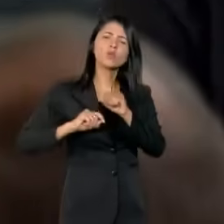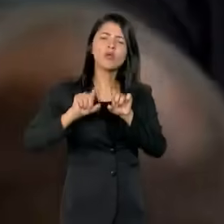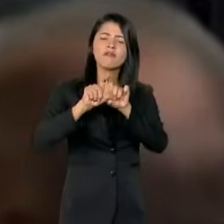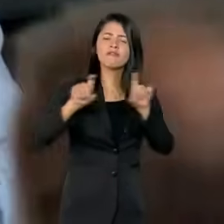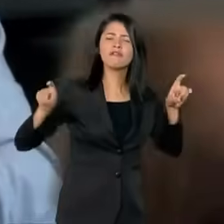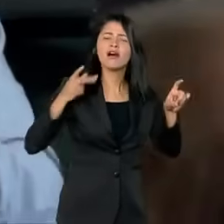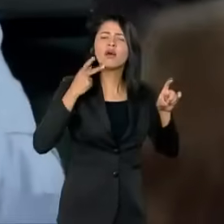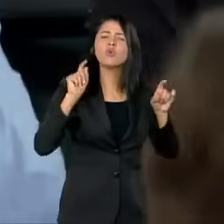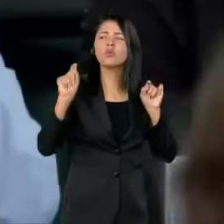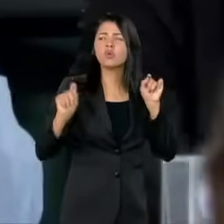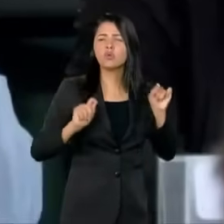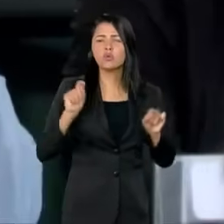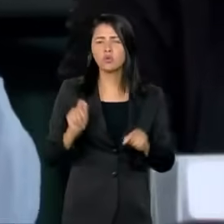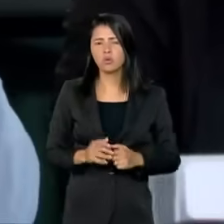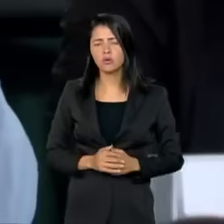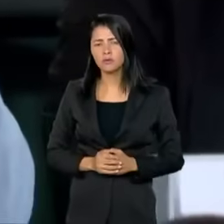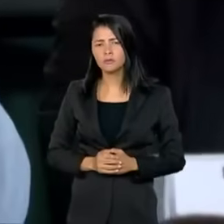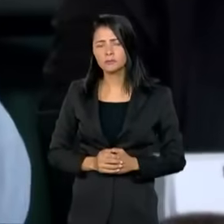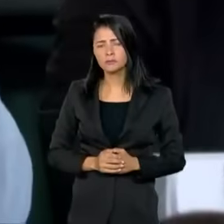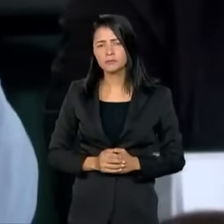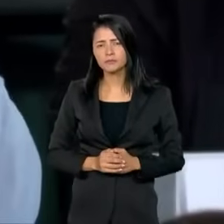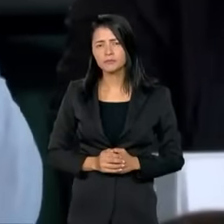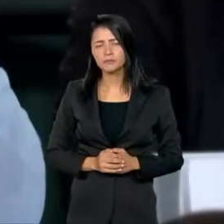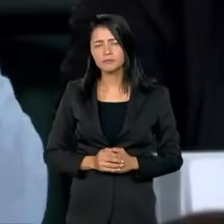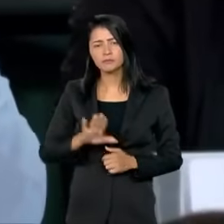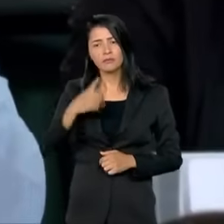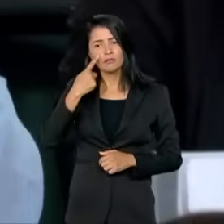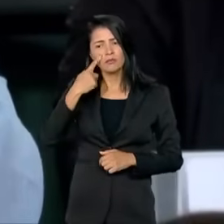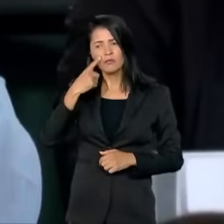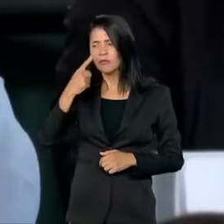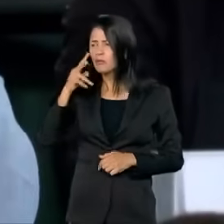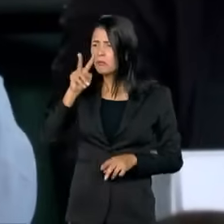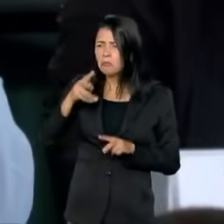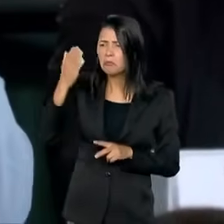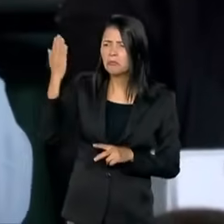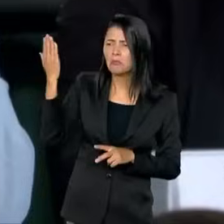que dizia o seguinte: quando os olhos não veem,